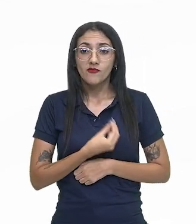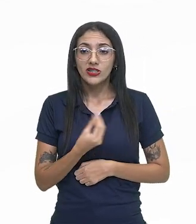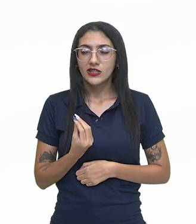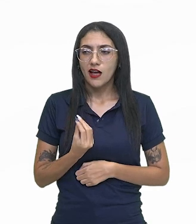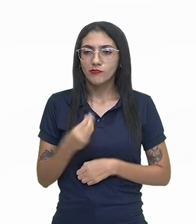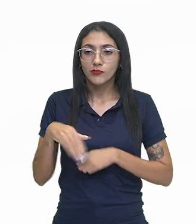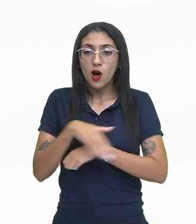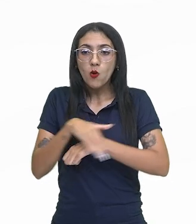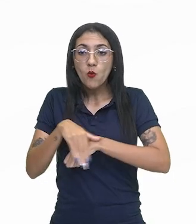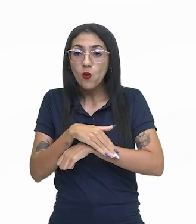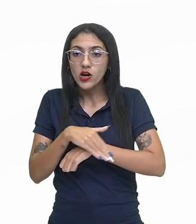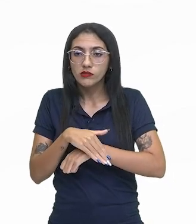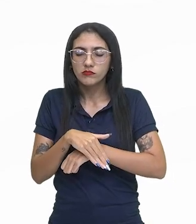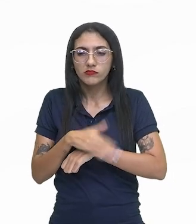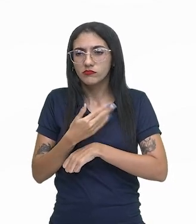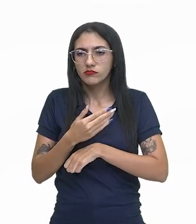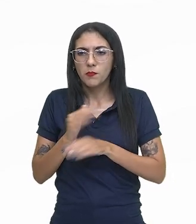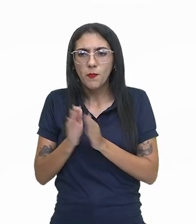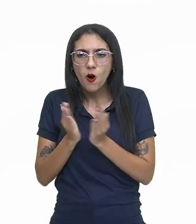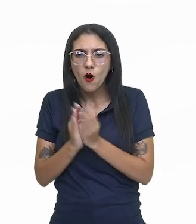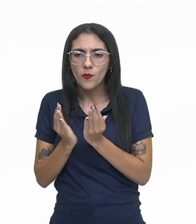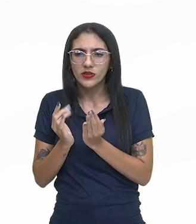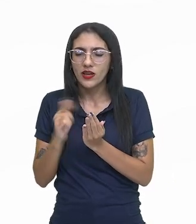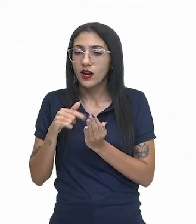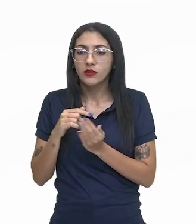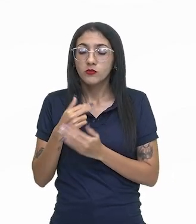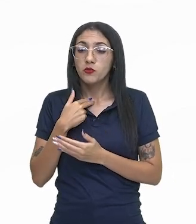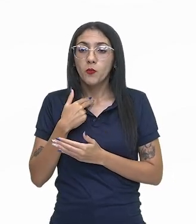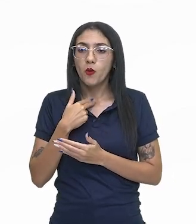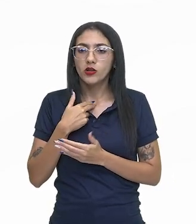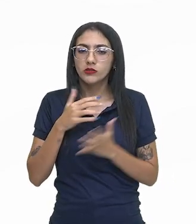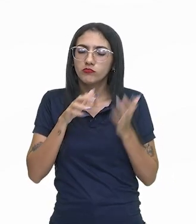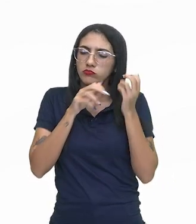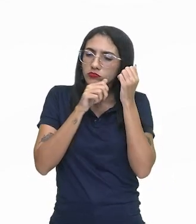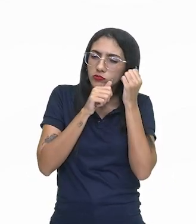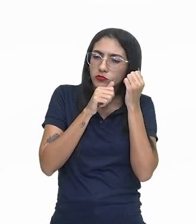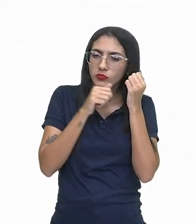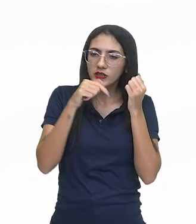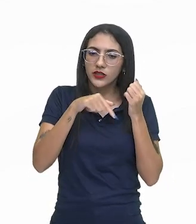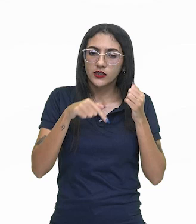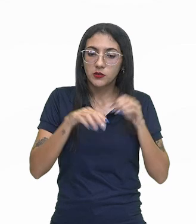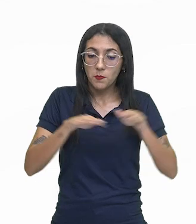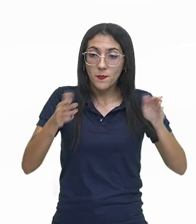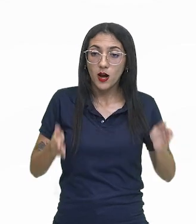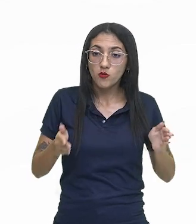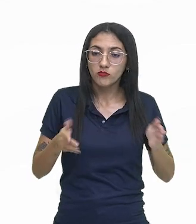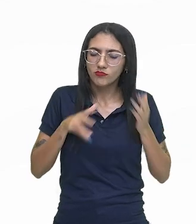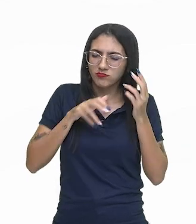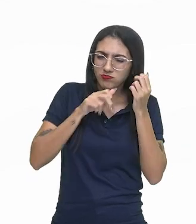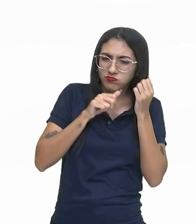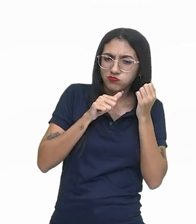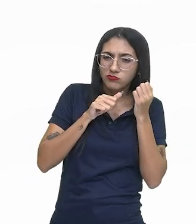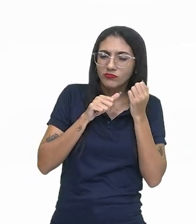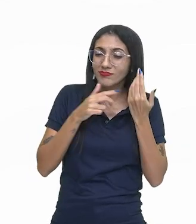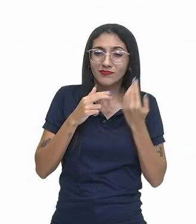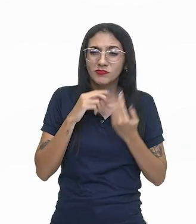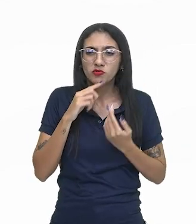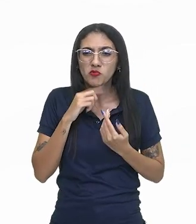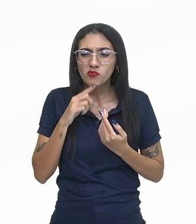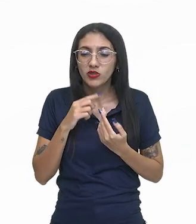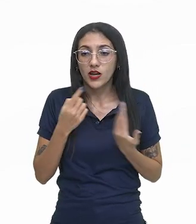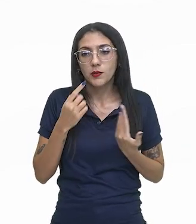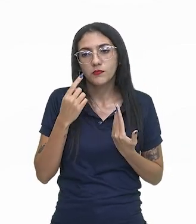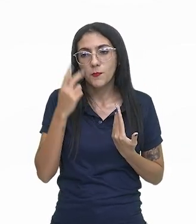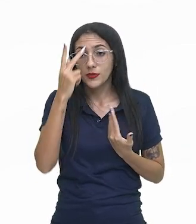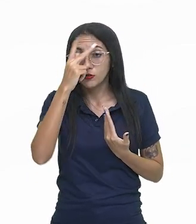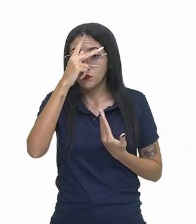se deitar ali, né? Para existir ali, enfim, não tem para onde ir. Então, alguém decidiu colocar essas